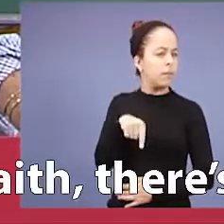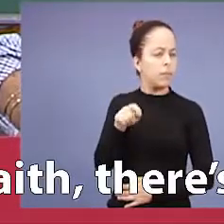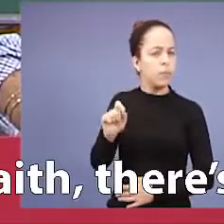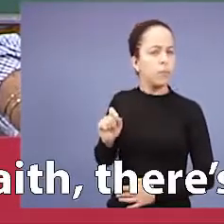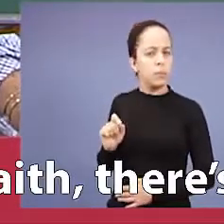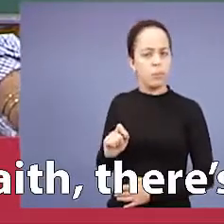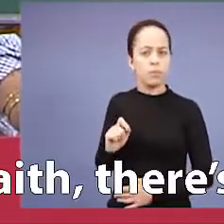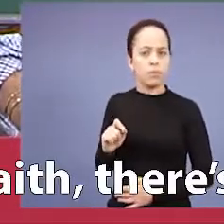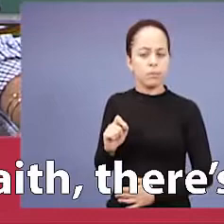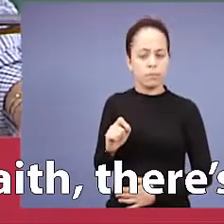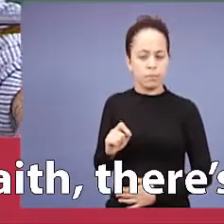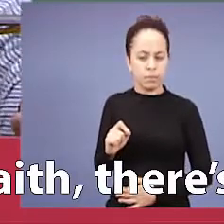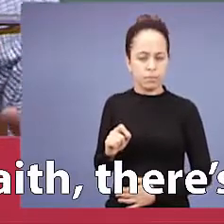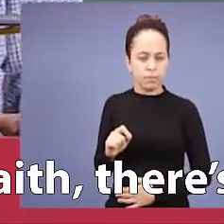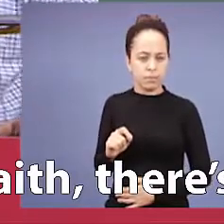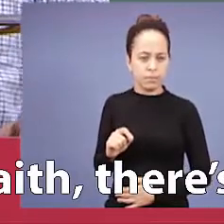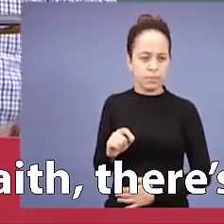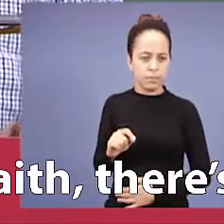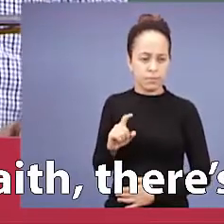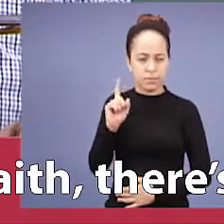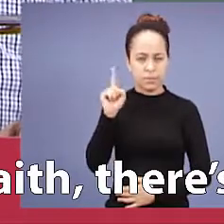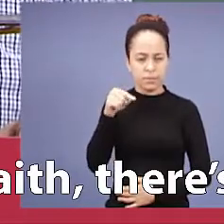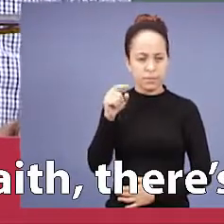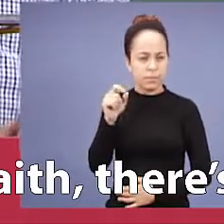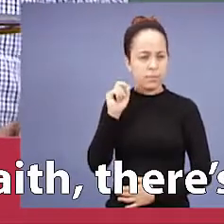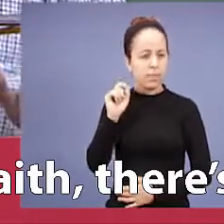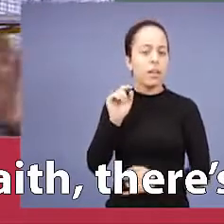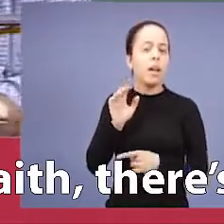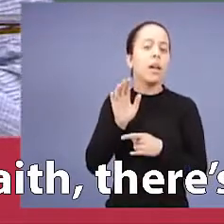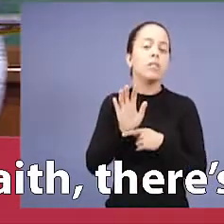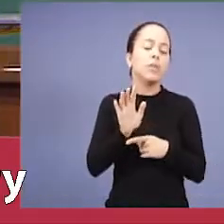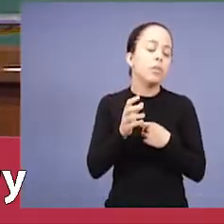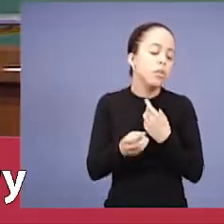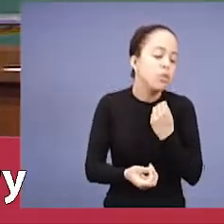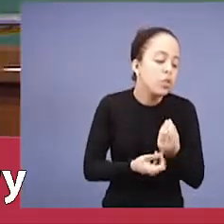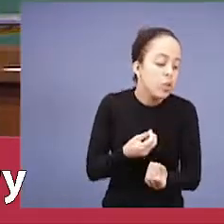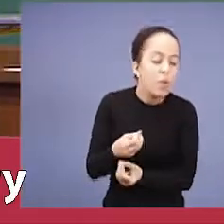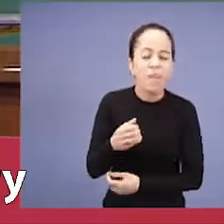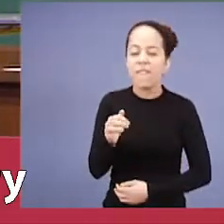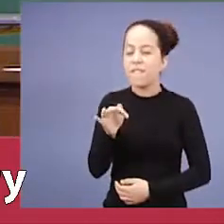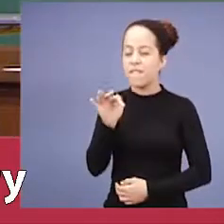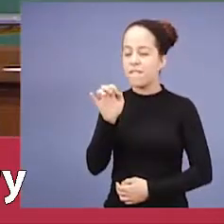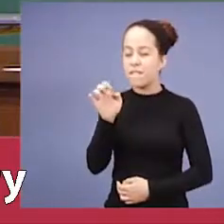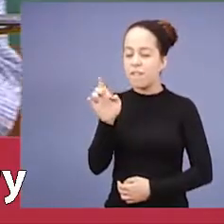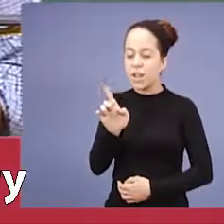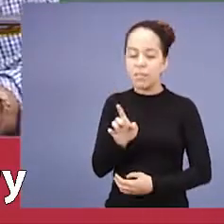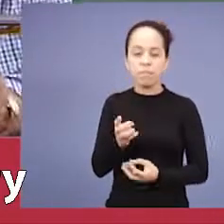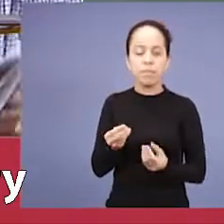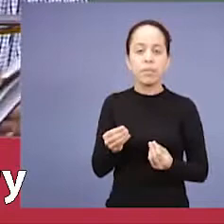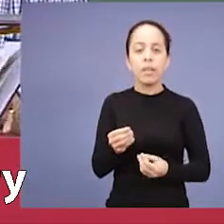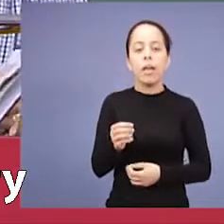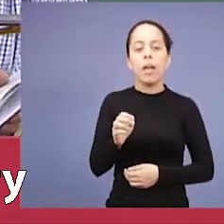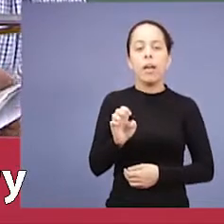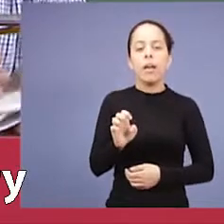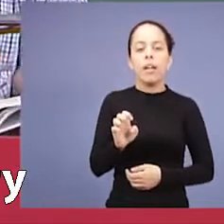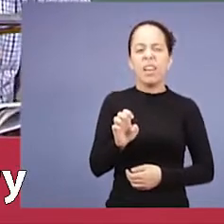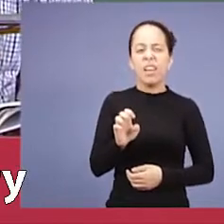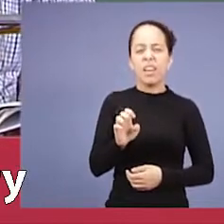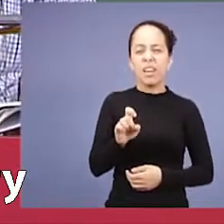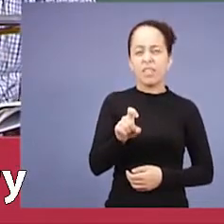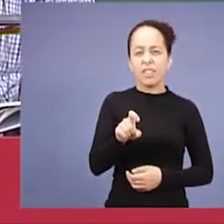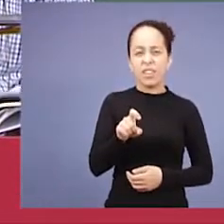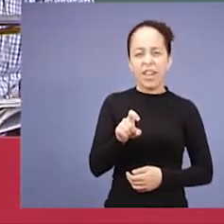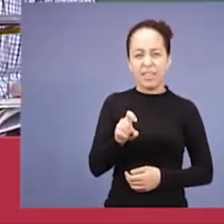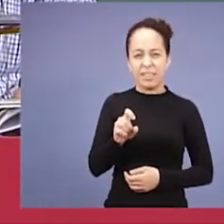norteiam a exegese na história da fé existe juiz na exegese de uma história